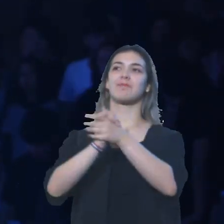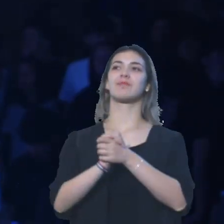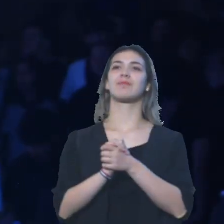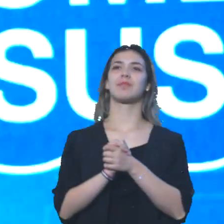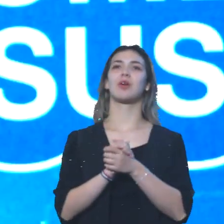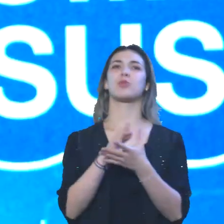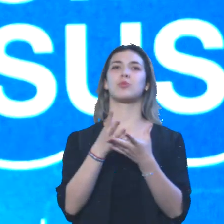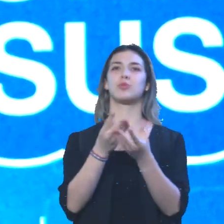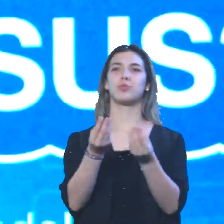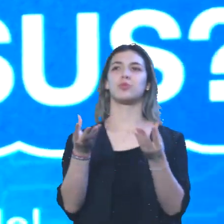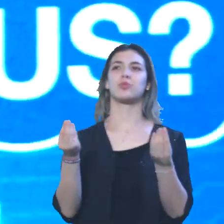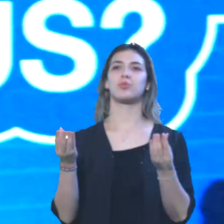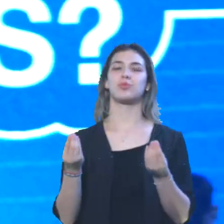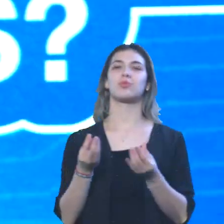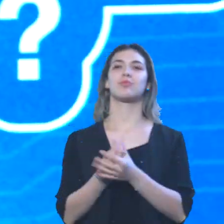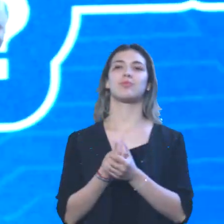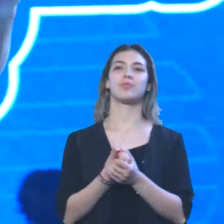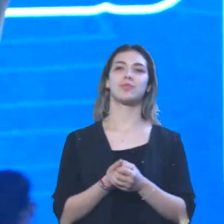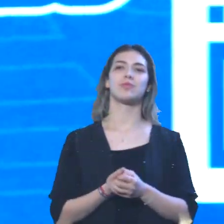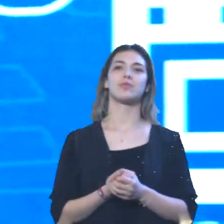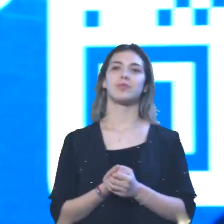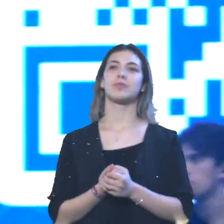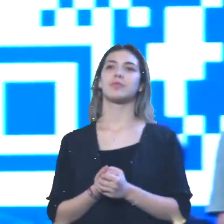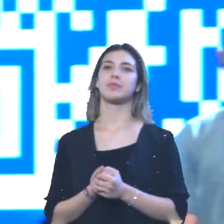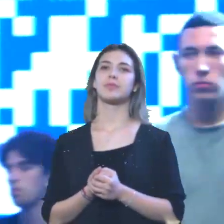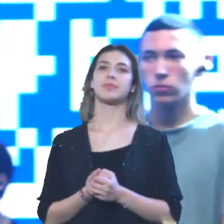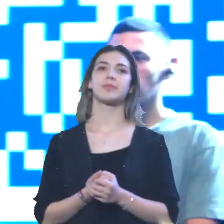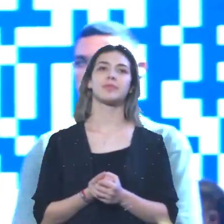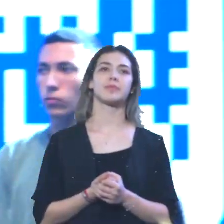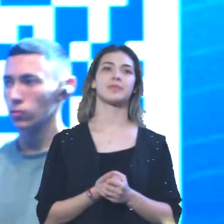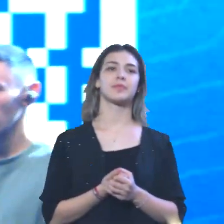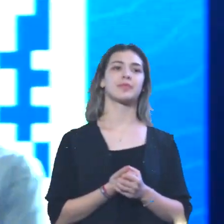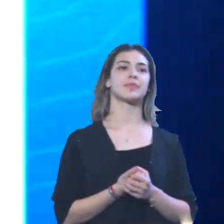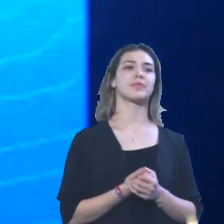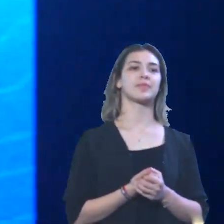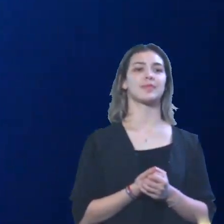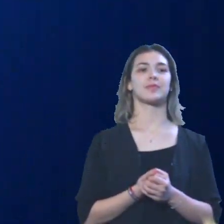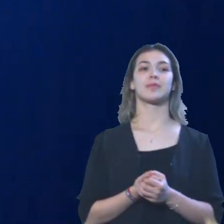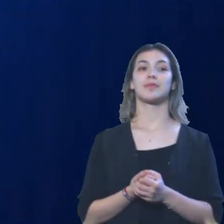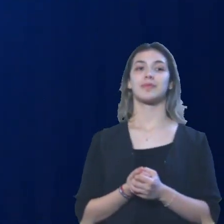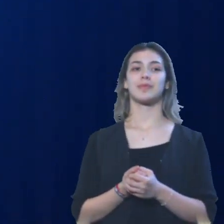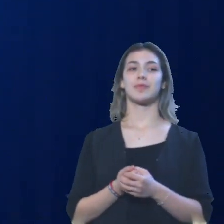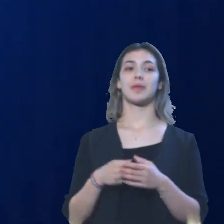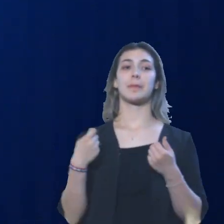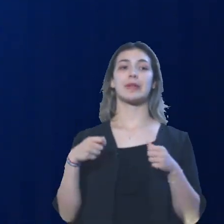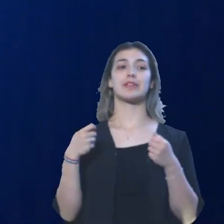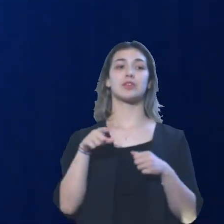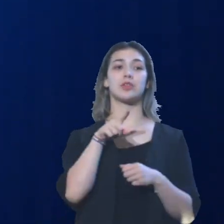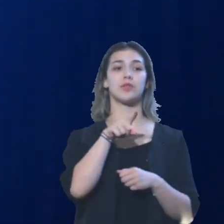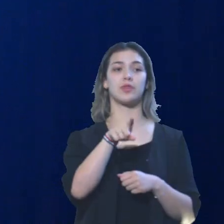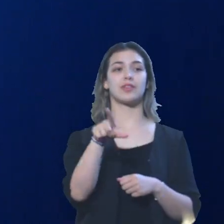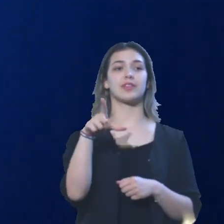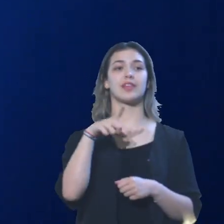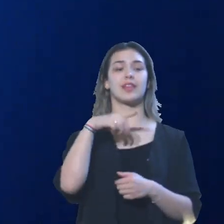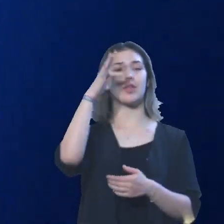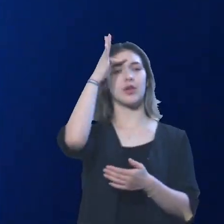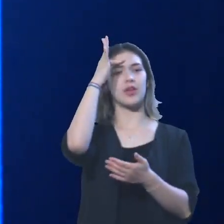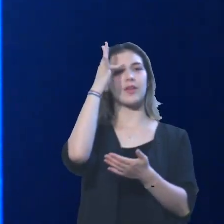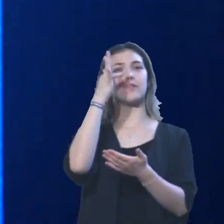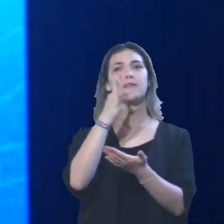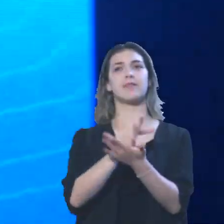quanta gente. Eu preciso que você dê um passo de fé, e eu prometo que você vai